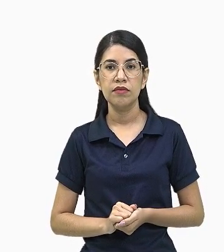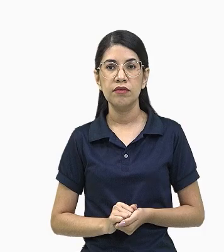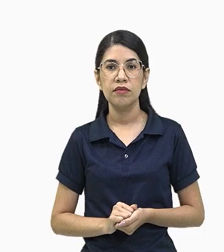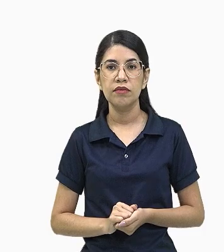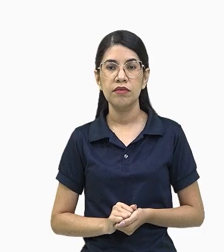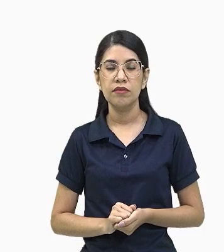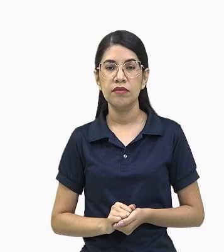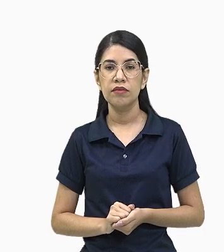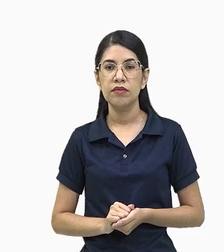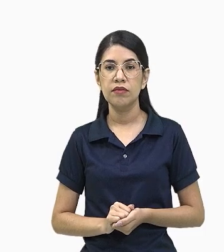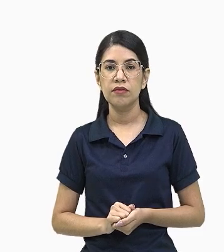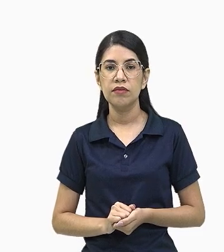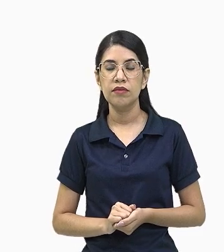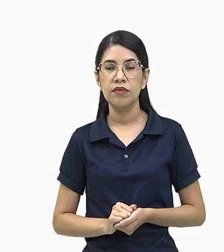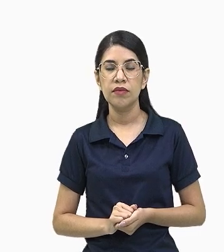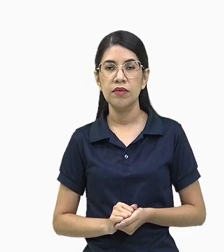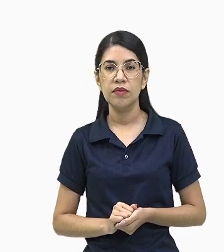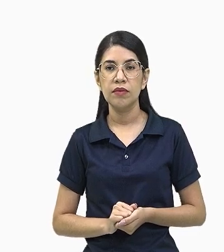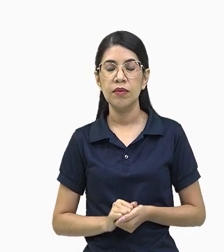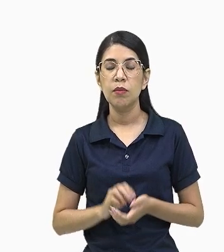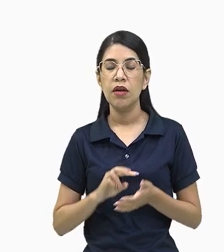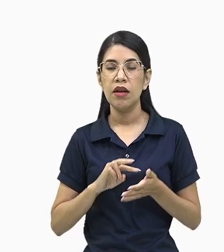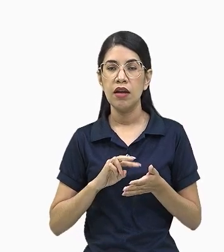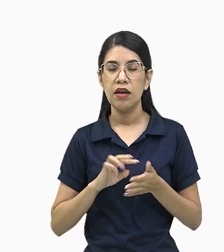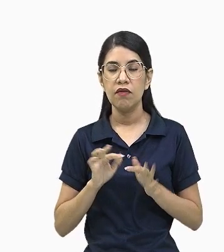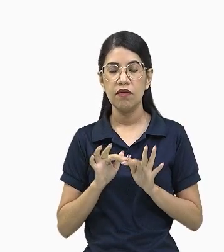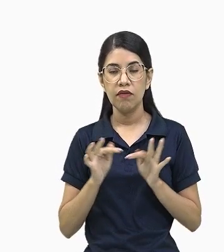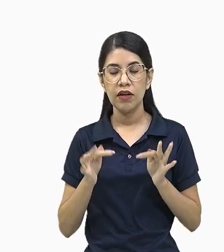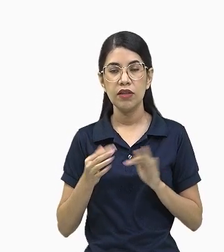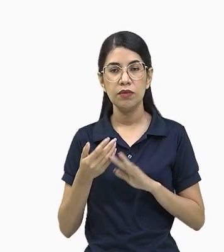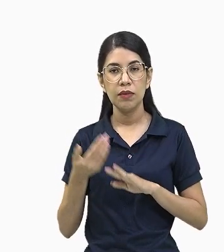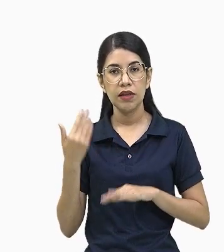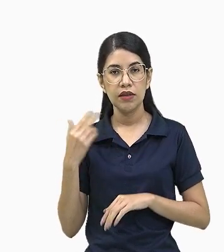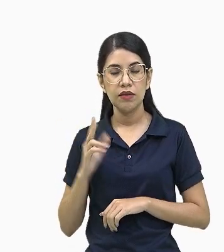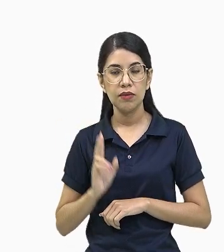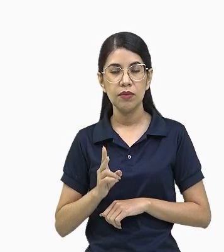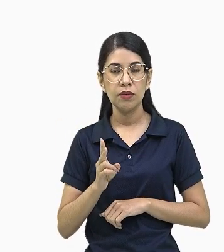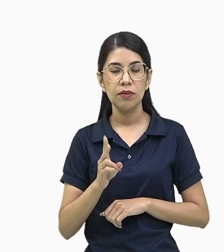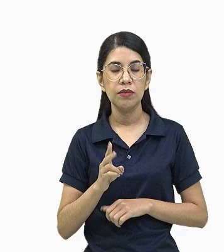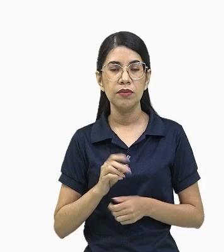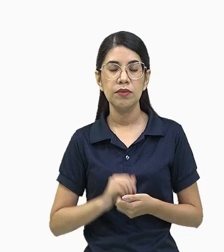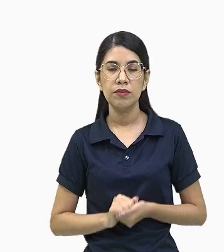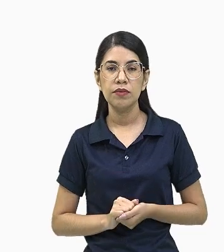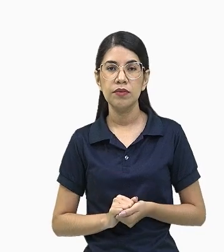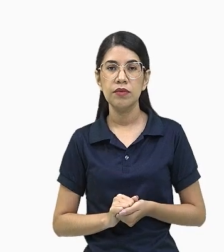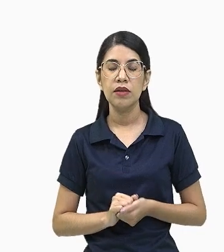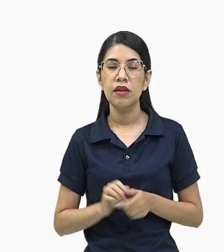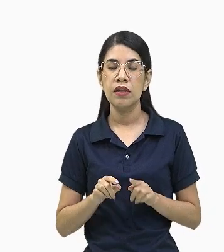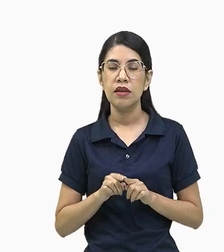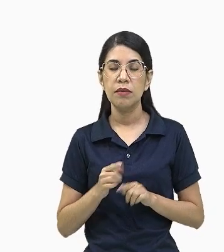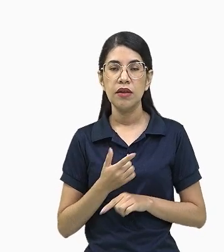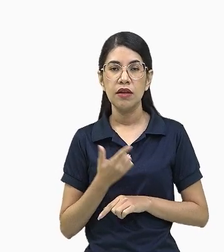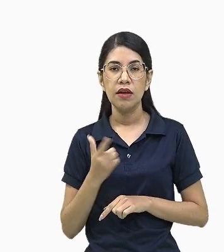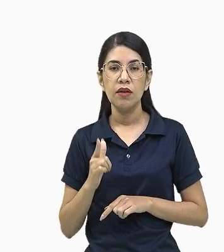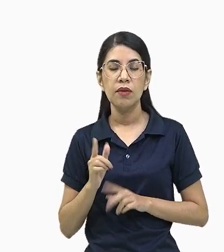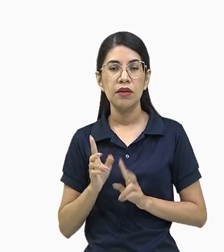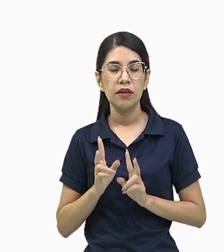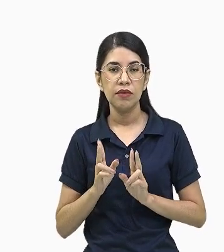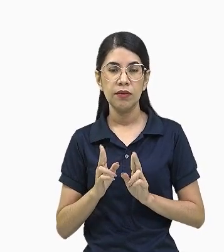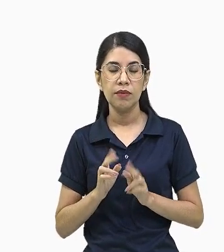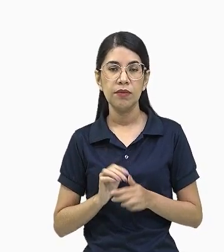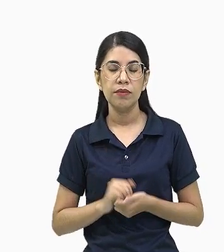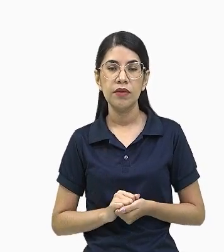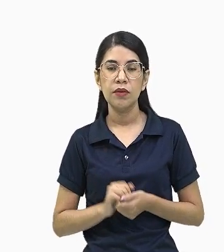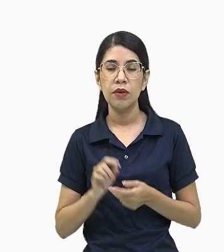I was cooking dinner é uma frase no past continuous e o my brother was washing the dishes também. Então, as